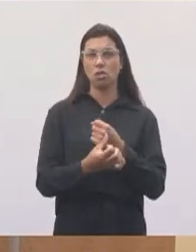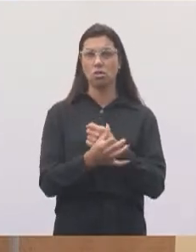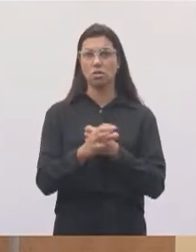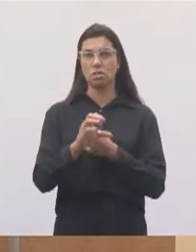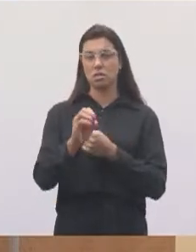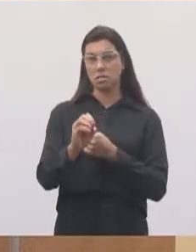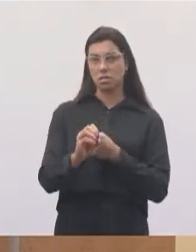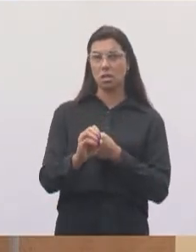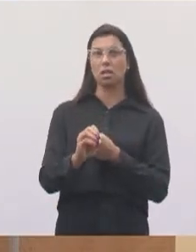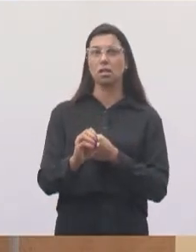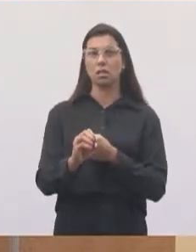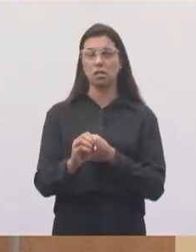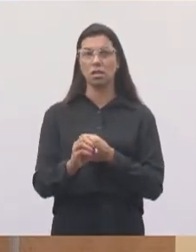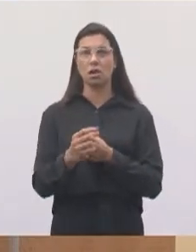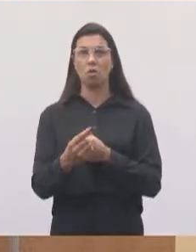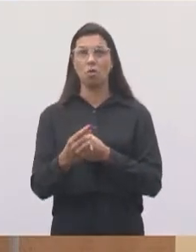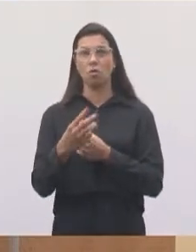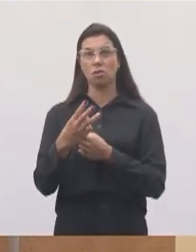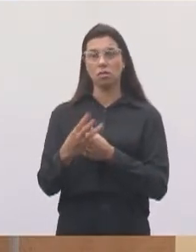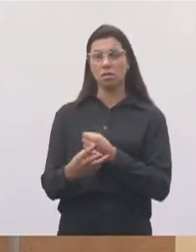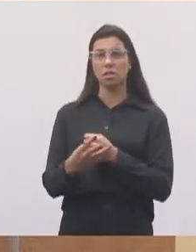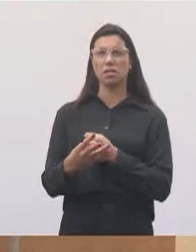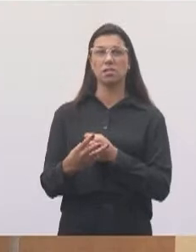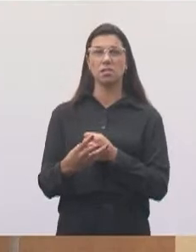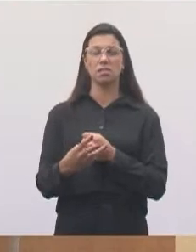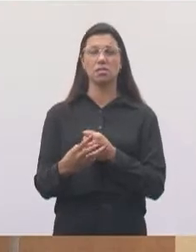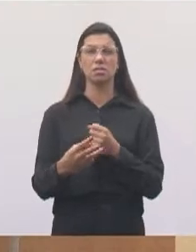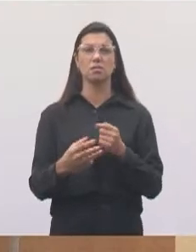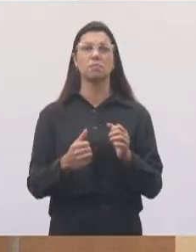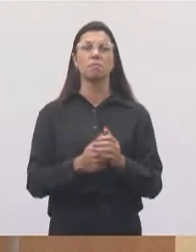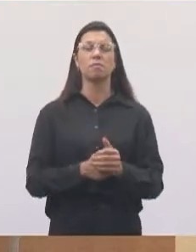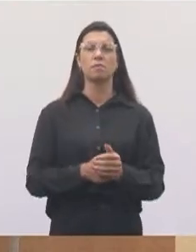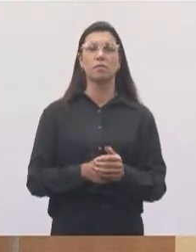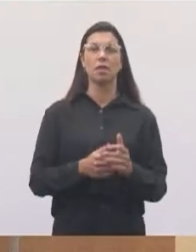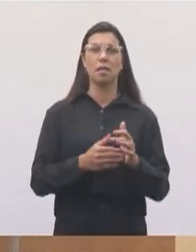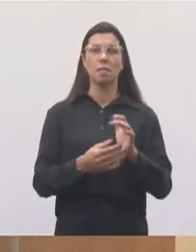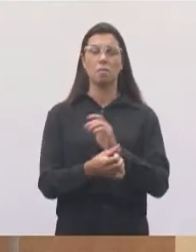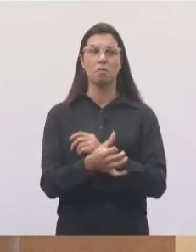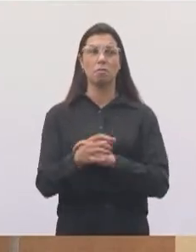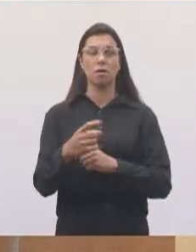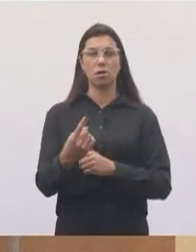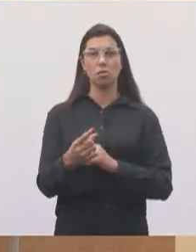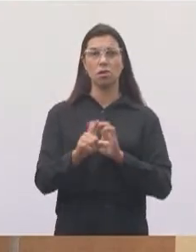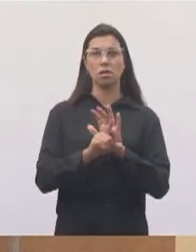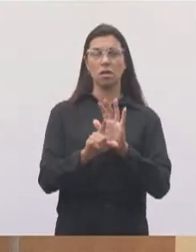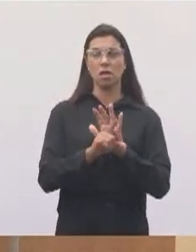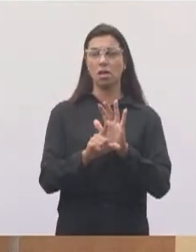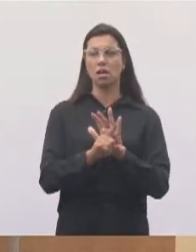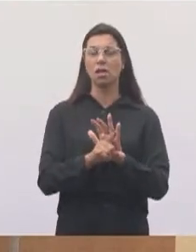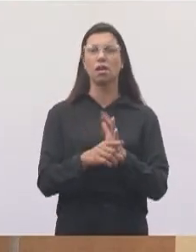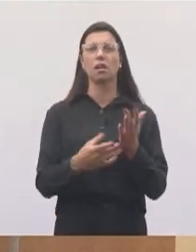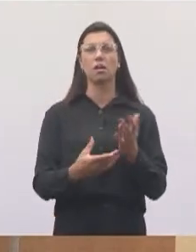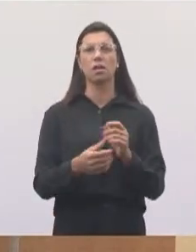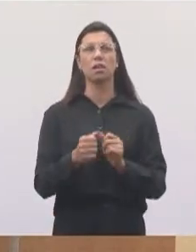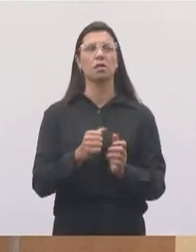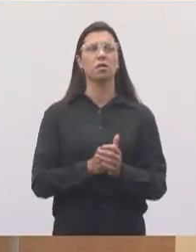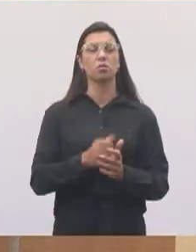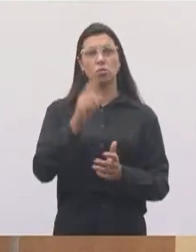inciso 1 e 3 do artigo 61 da Lei número 2.761, de 31 de março